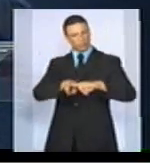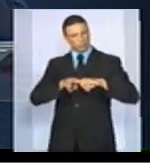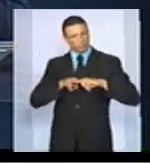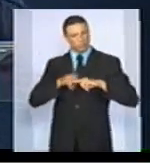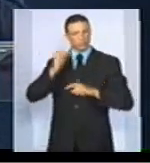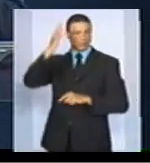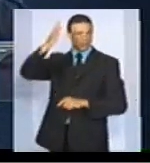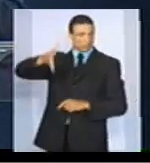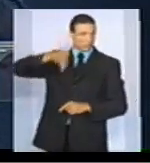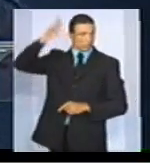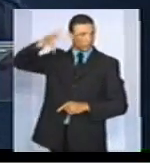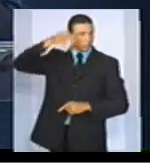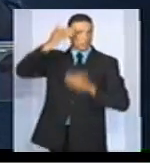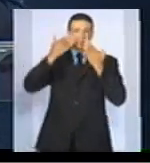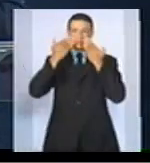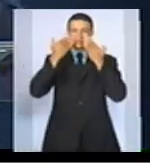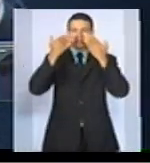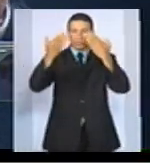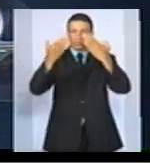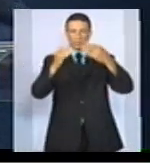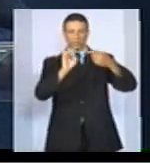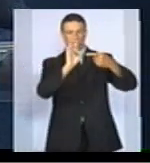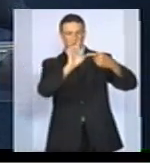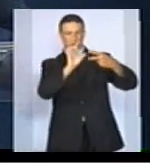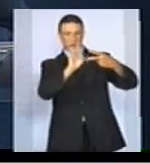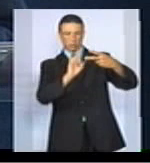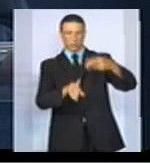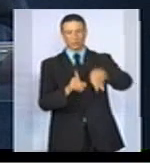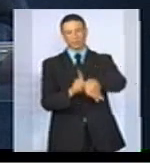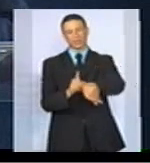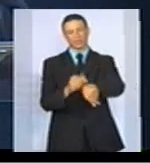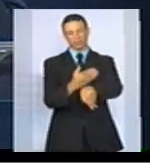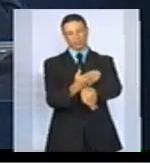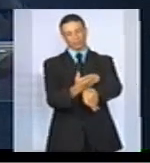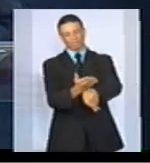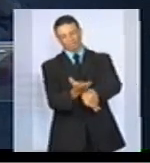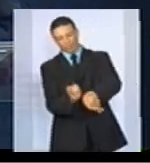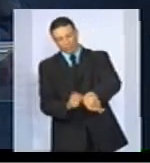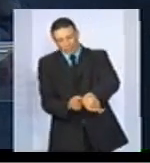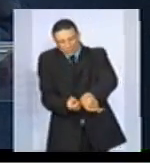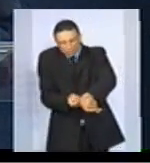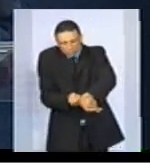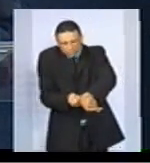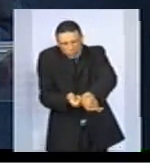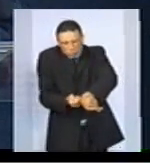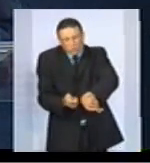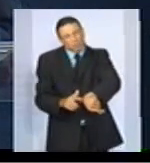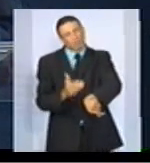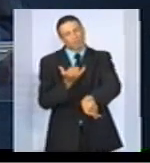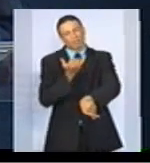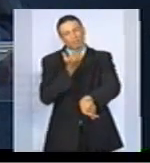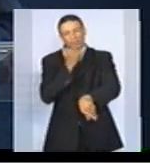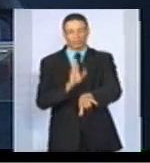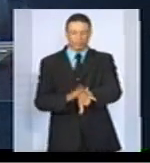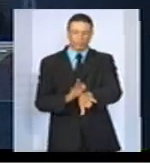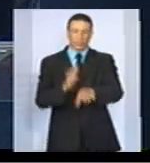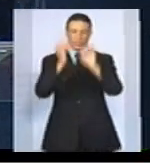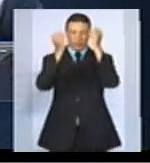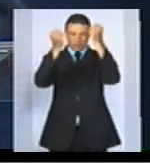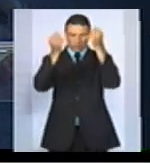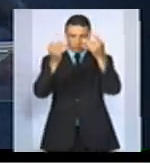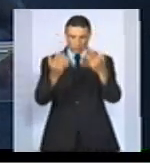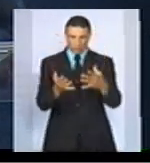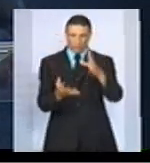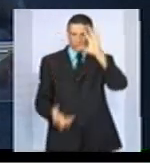vamos abordar poucos pontos pela exigibilidade do tempo mas eu gostaria de dizer que nós encampamos